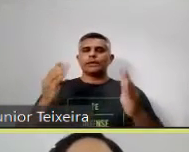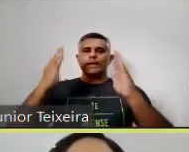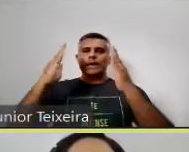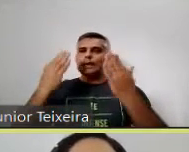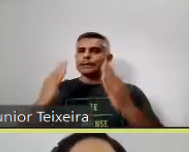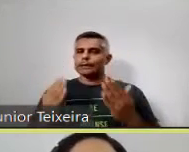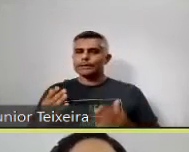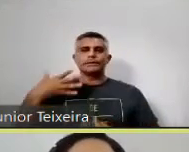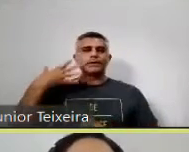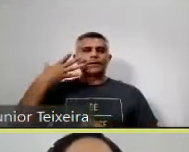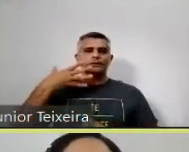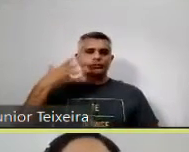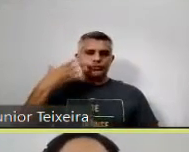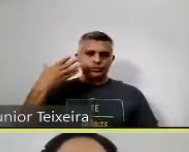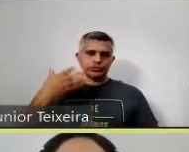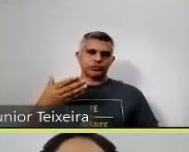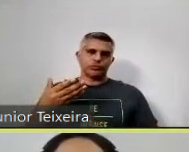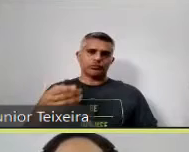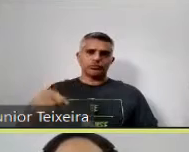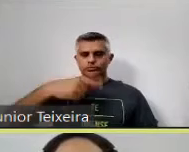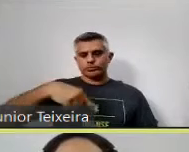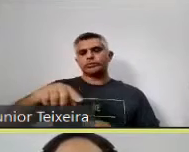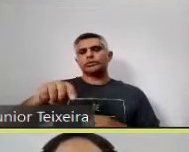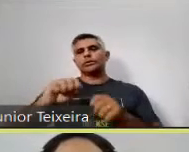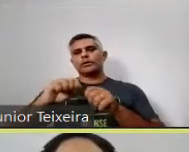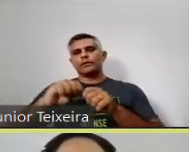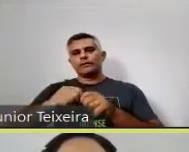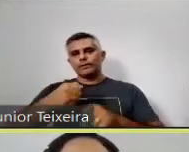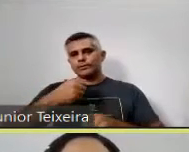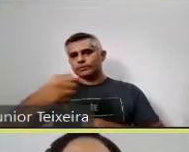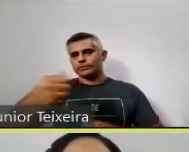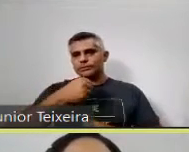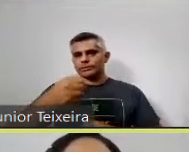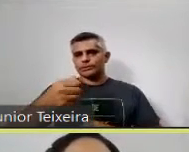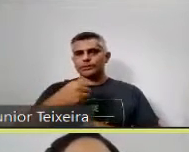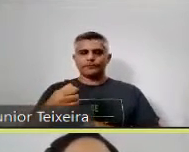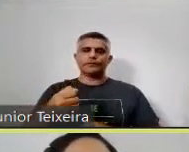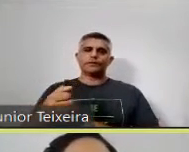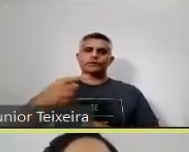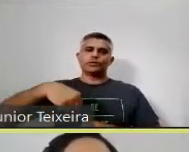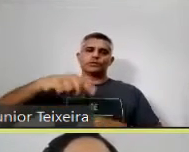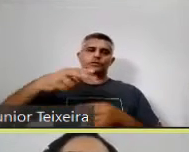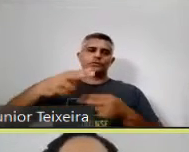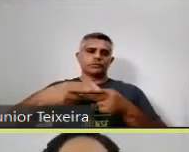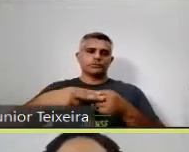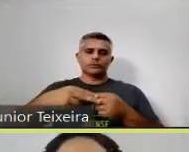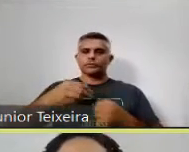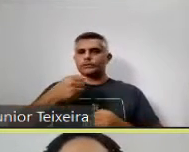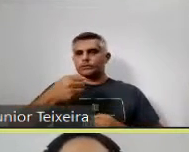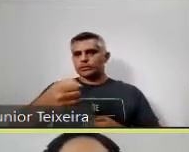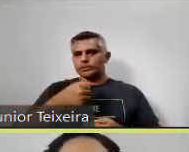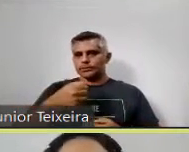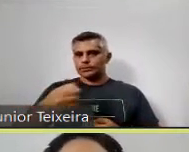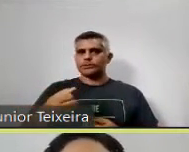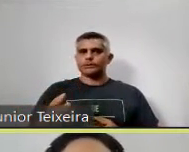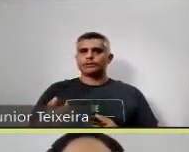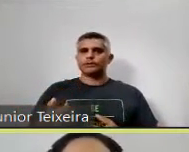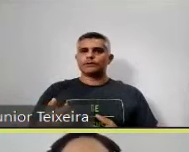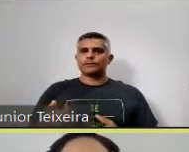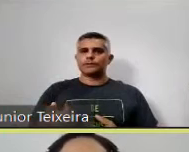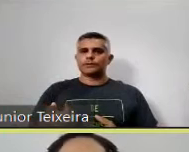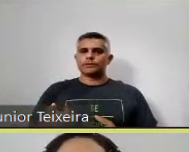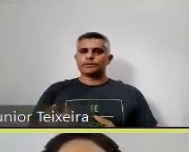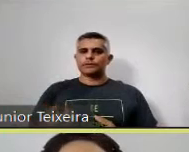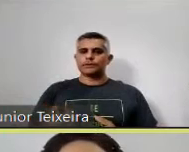gente partiu de entrevistas, né? O instrumento de pesquisa foi de construção desses dados foram entrevistas a partir